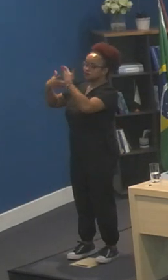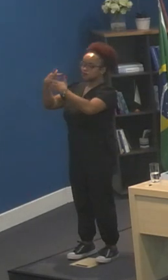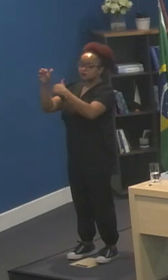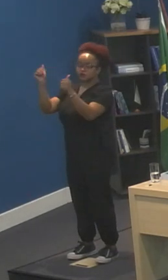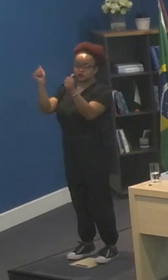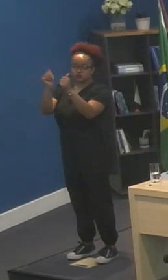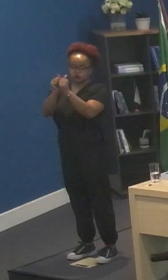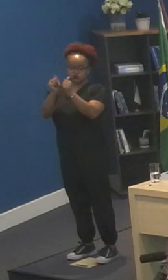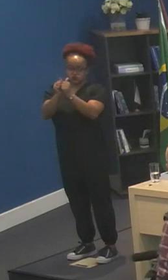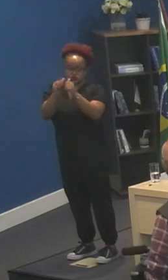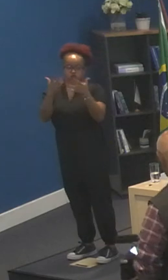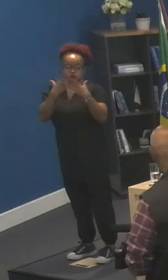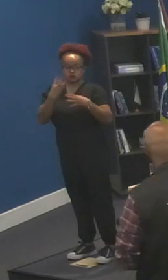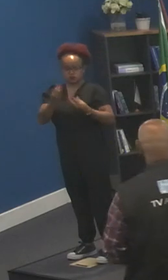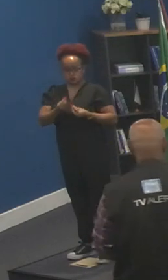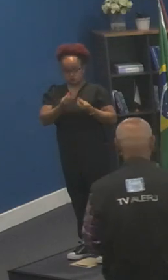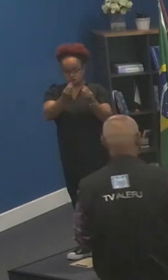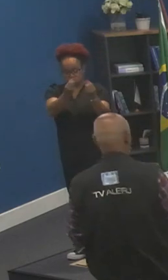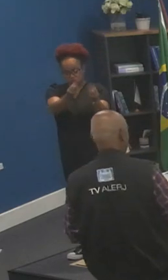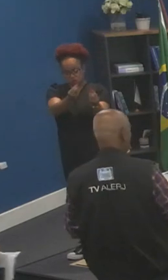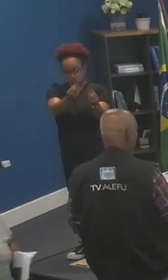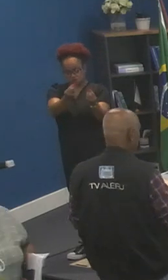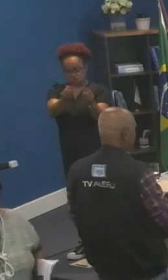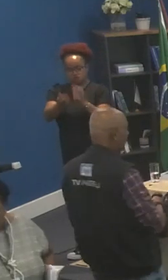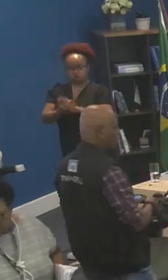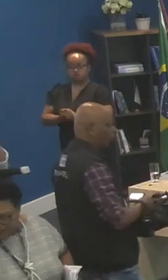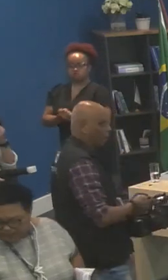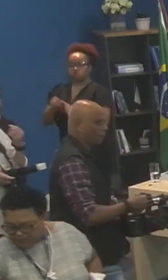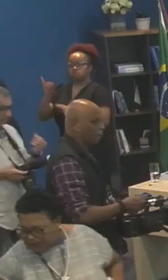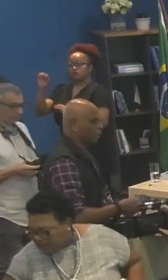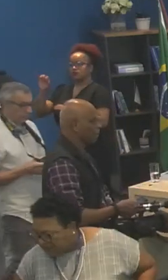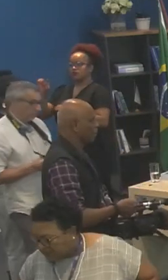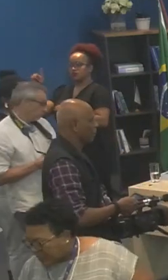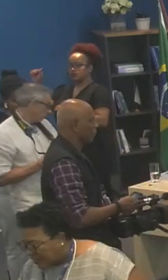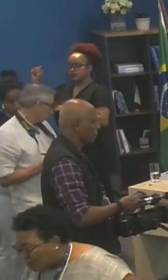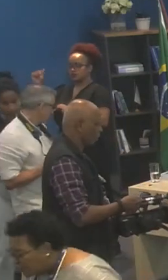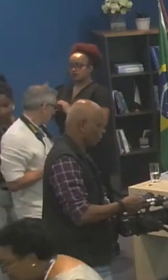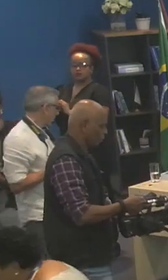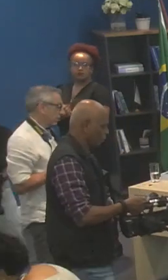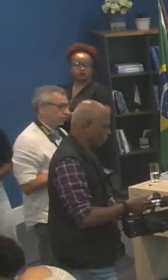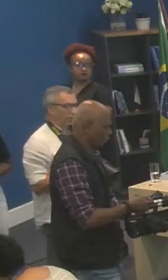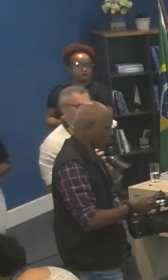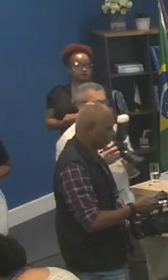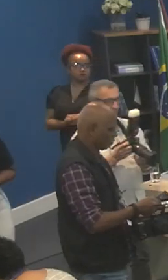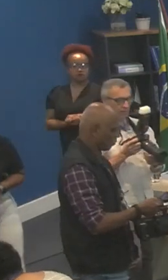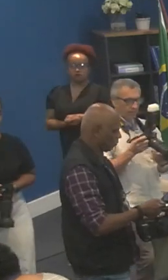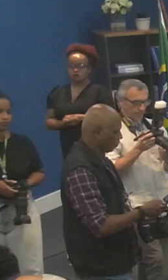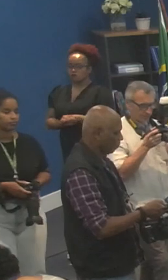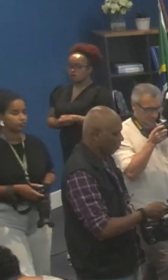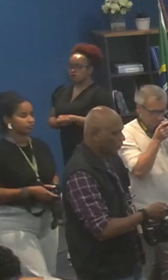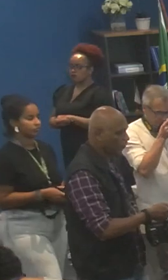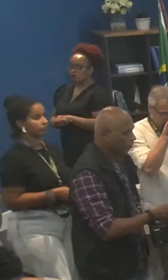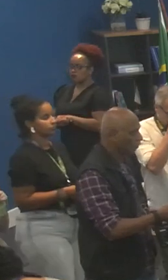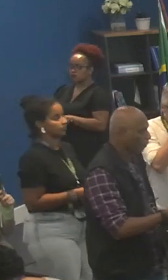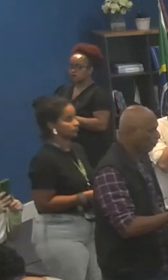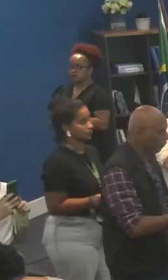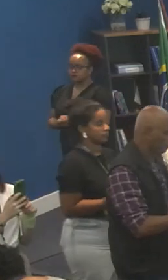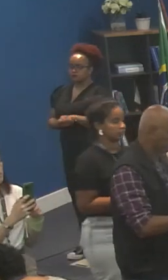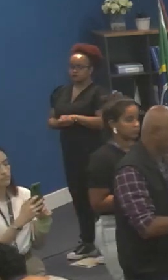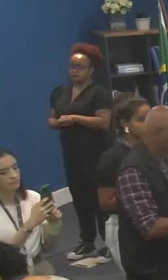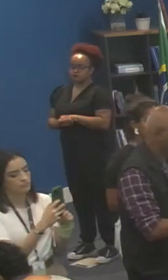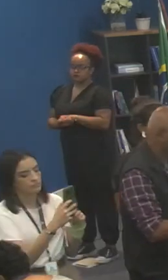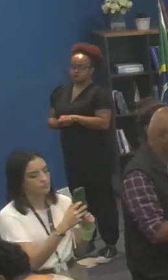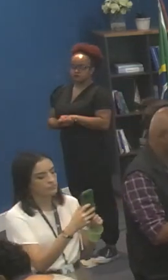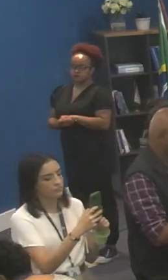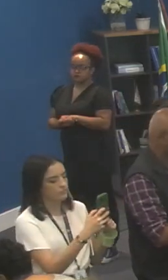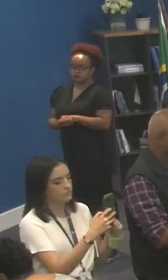Então, eu gostaria de entregar para minha colega Ieda. Eu vou até você, Ieda, para que você não